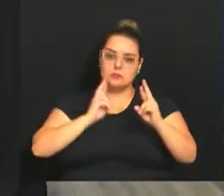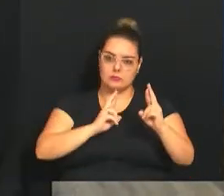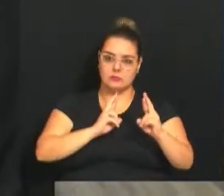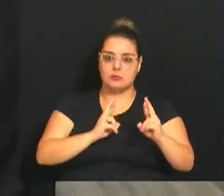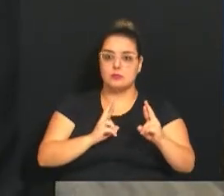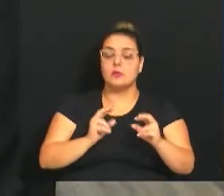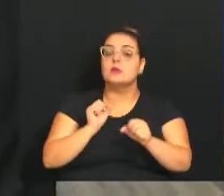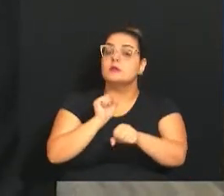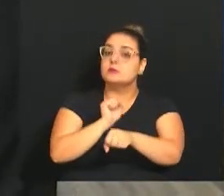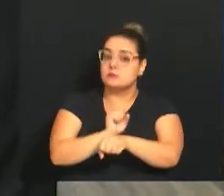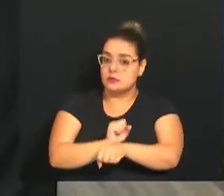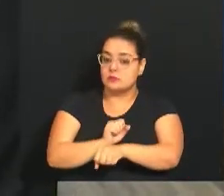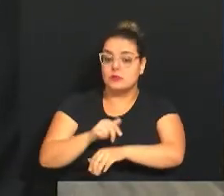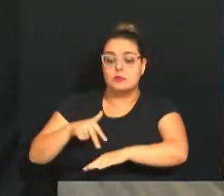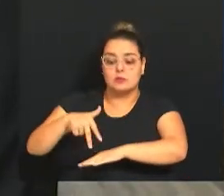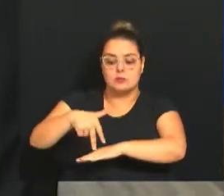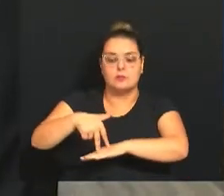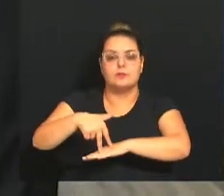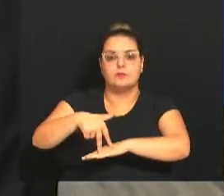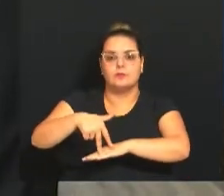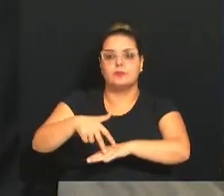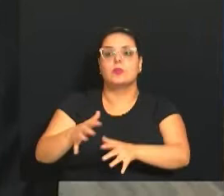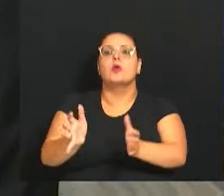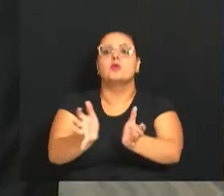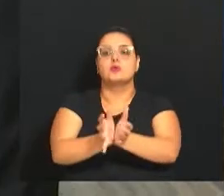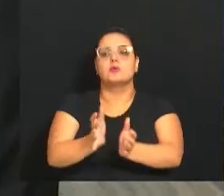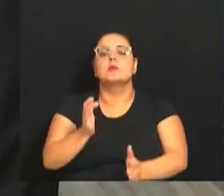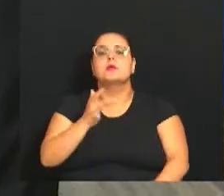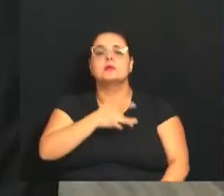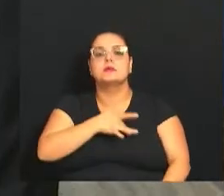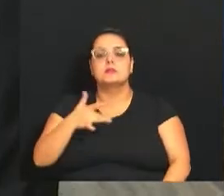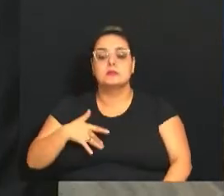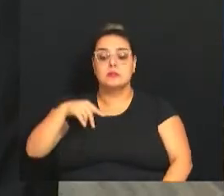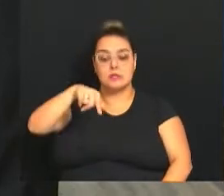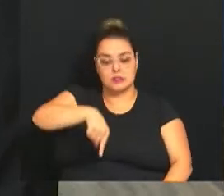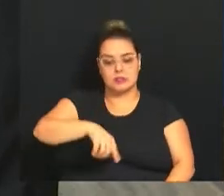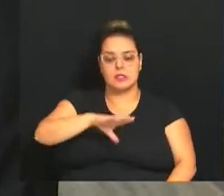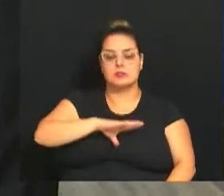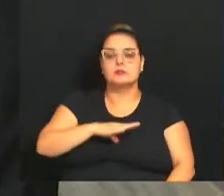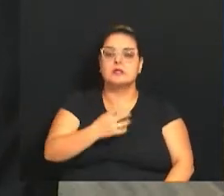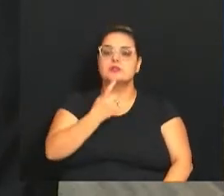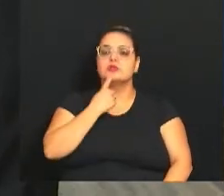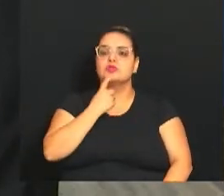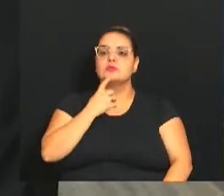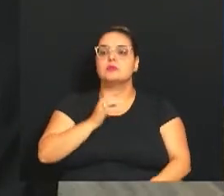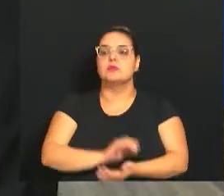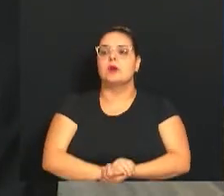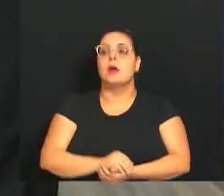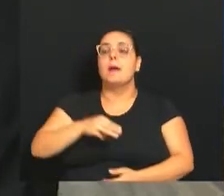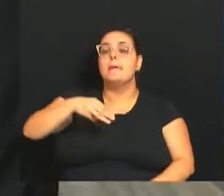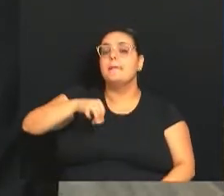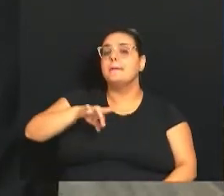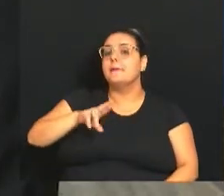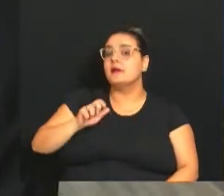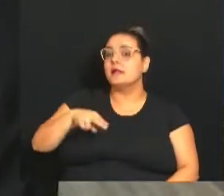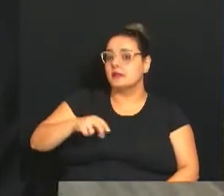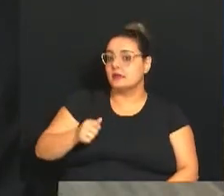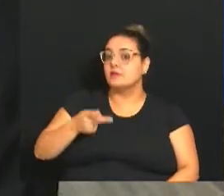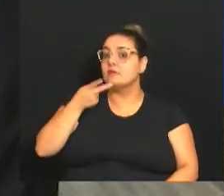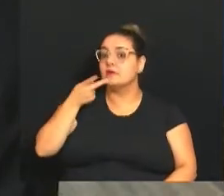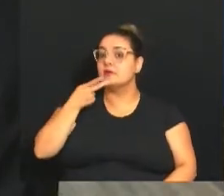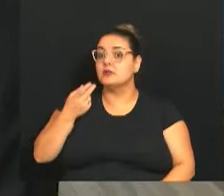então, de um posicionamento aí do Comitê de Saúde aqui da cidade de Campinas. Mina Abreu, agora a gente fala sobre os dados